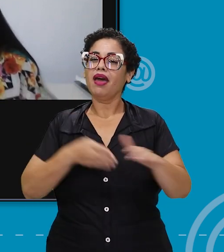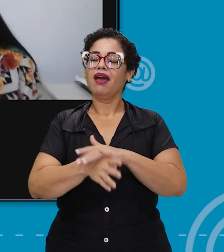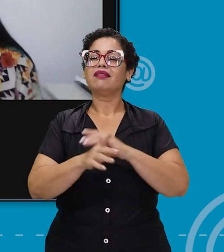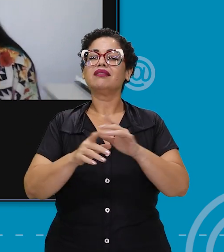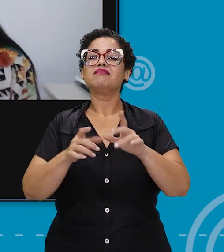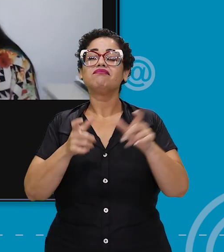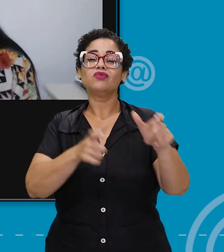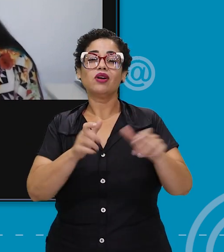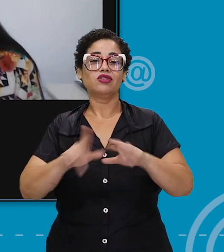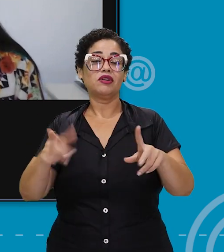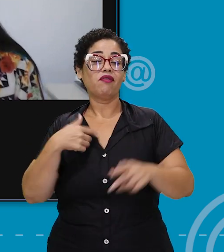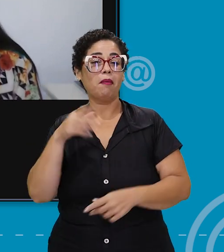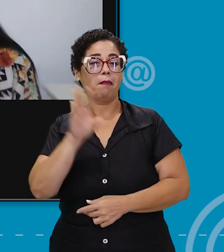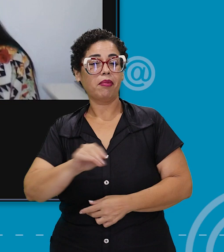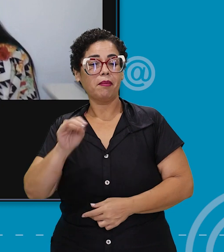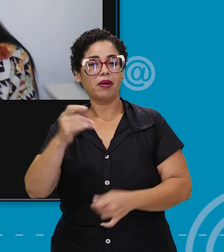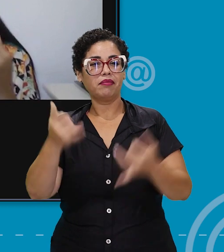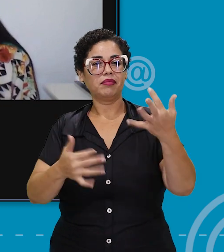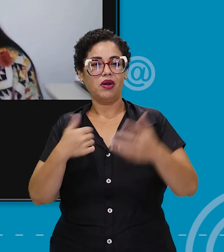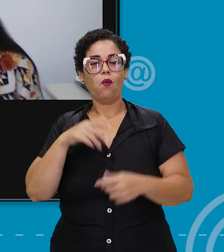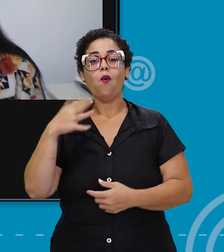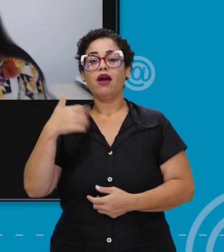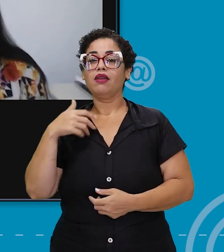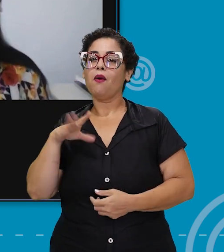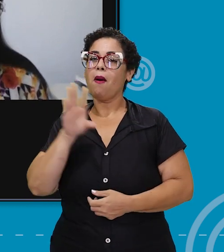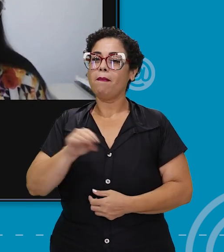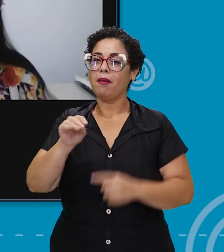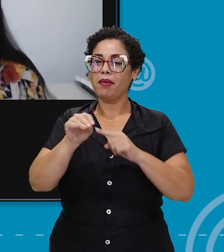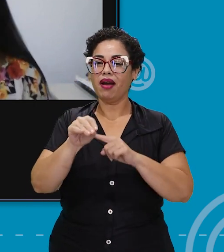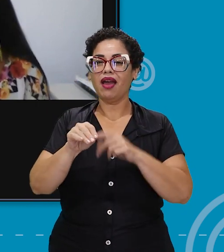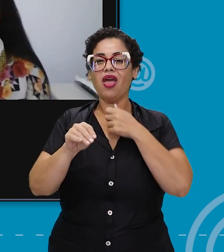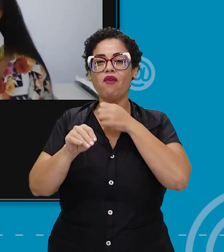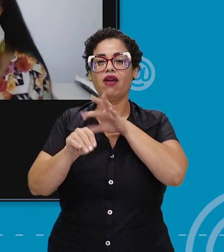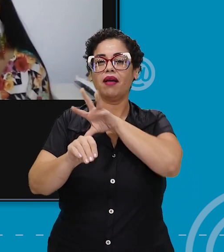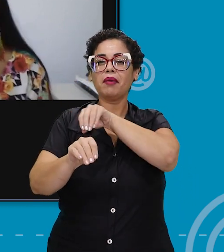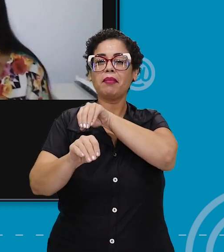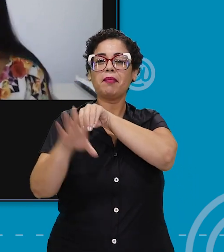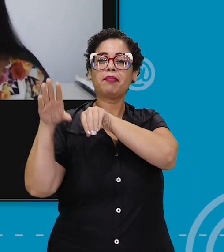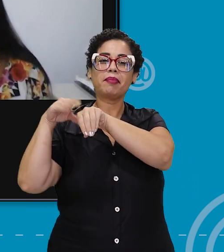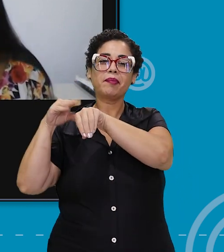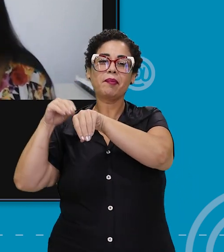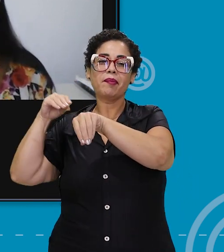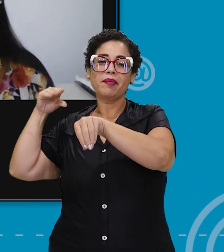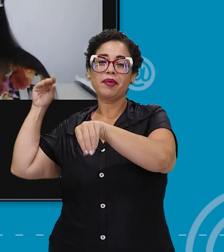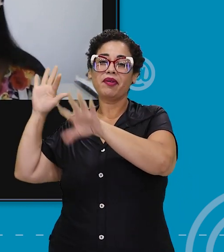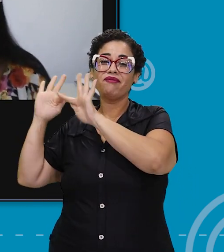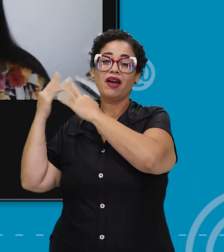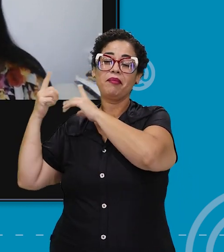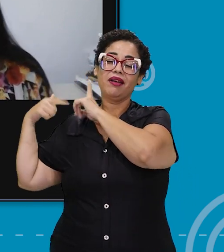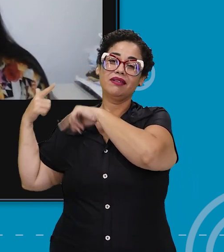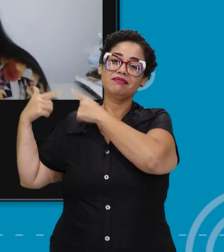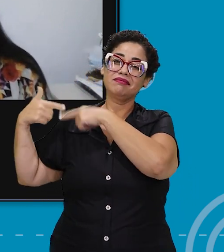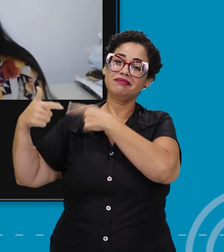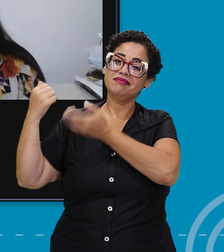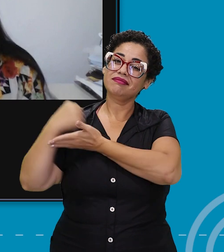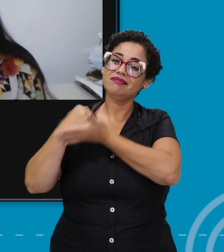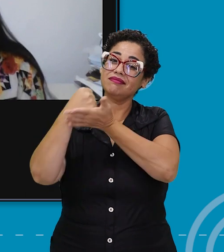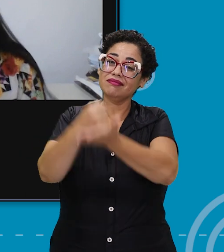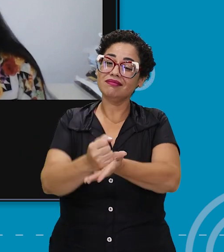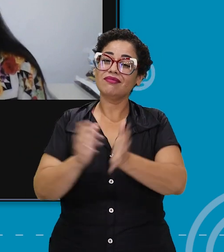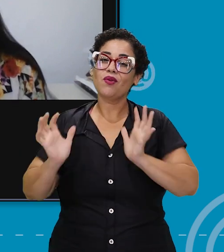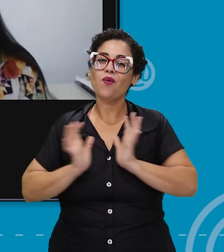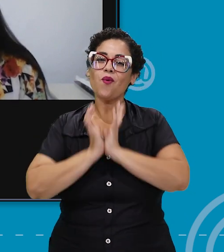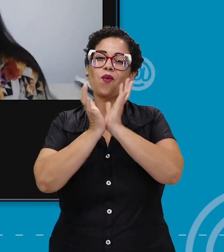mesmas. Porque quando a gente fala, a gente não está falando sozinha. Tem muitas ancestrais que estão atrás da gente, sustentando a gente,